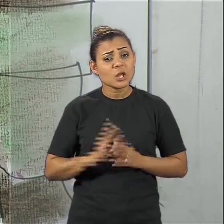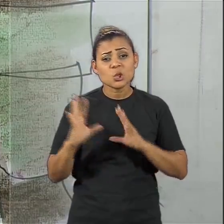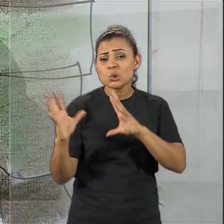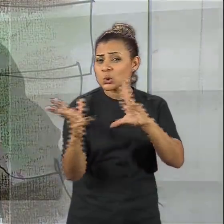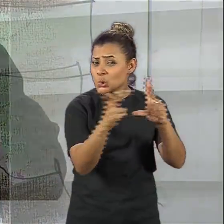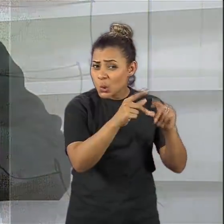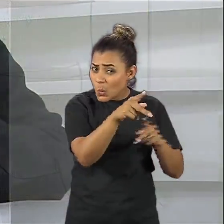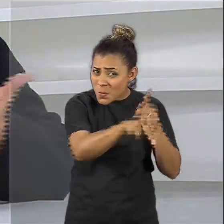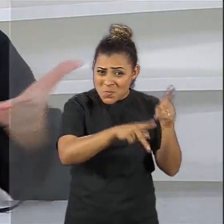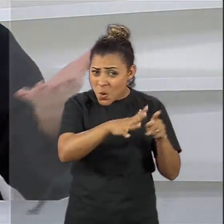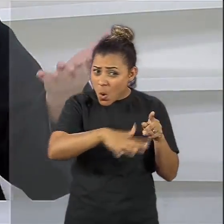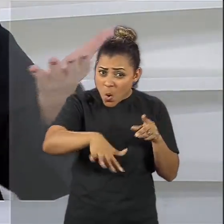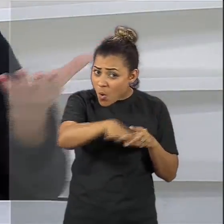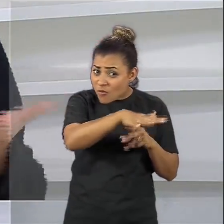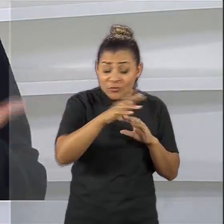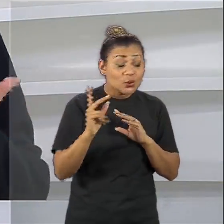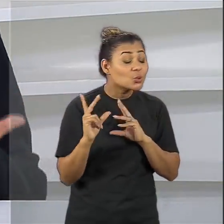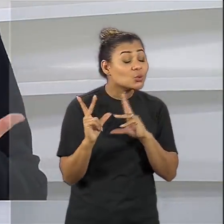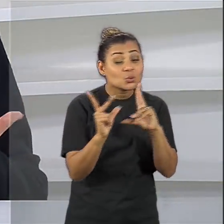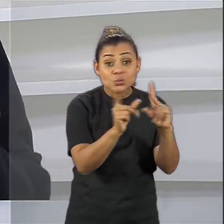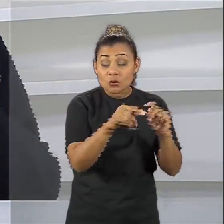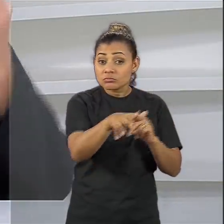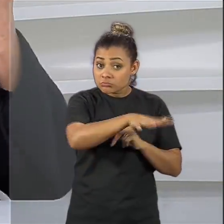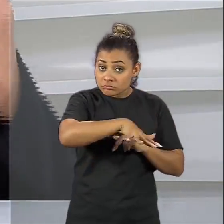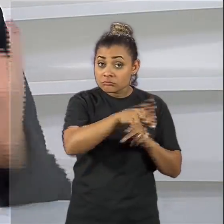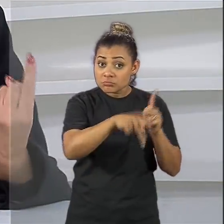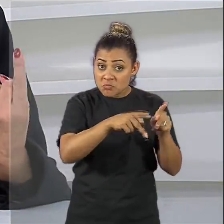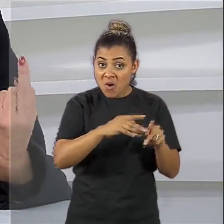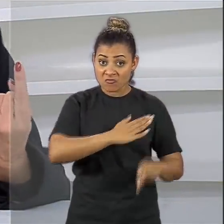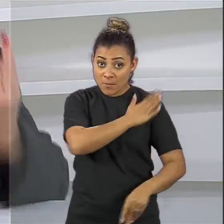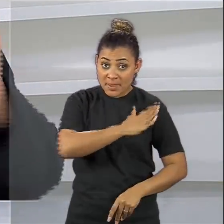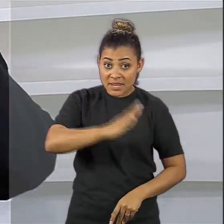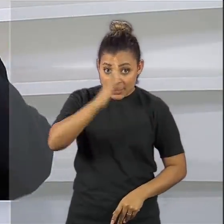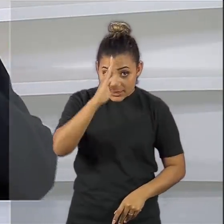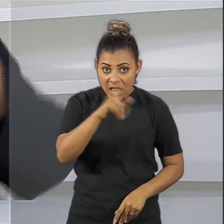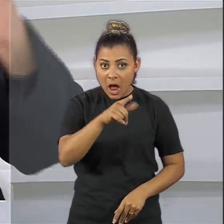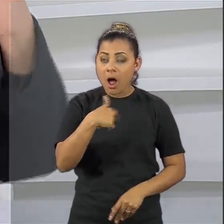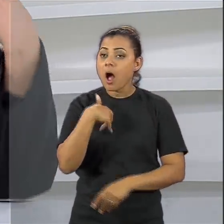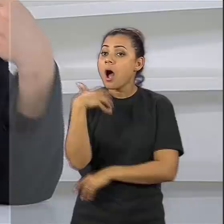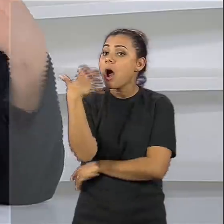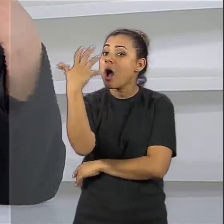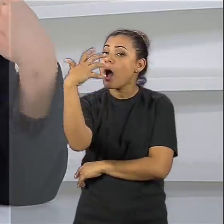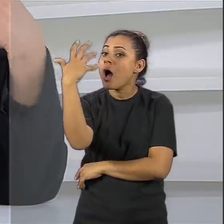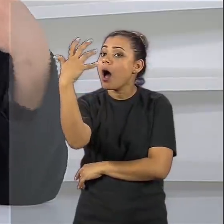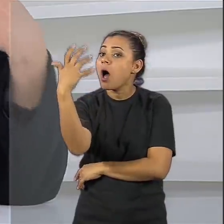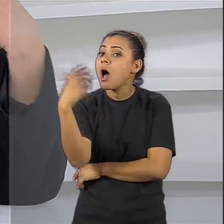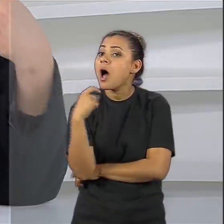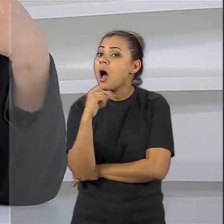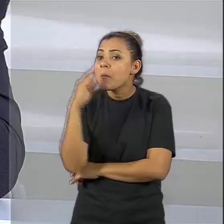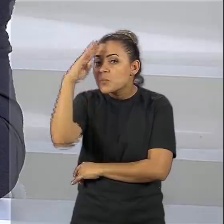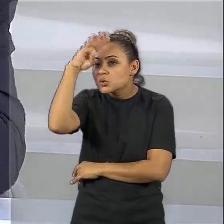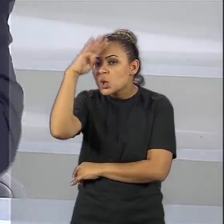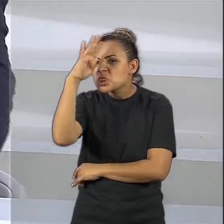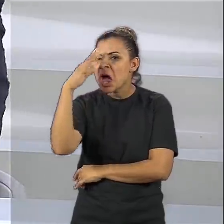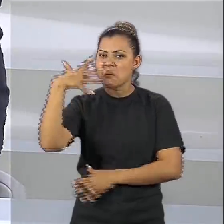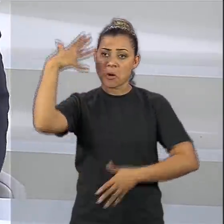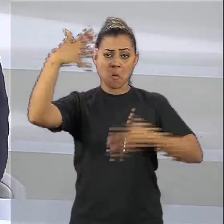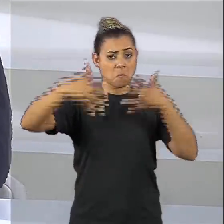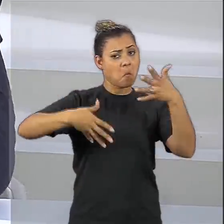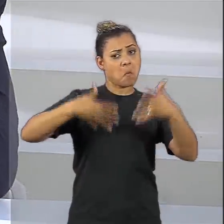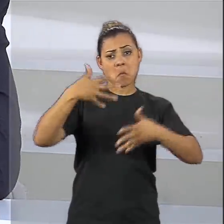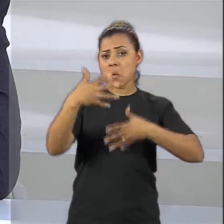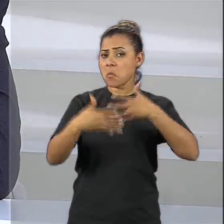esse eleitorado militar, se encanta com o discurso do Bolsonaro e